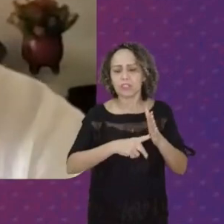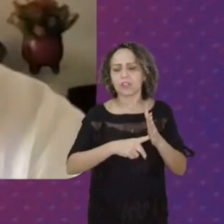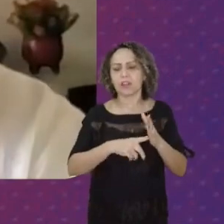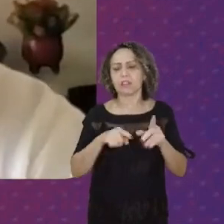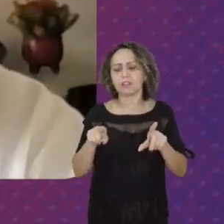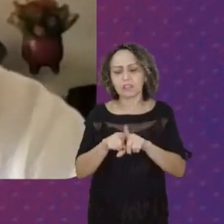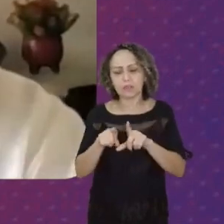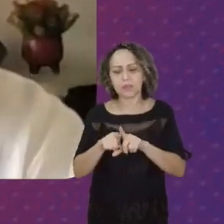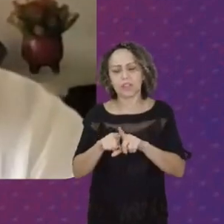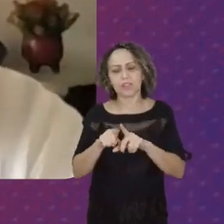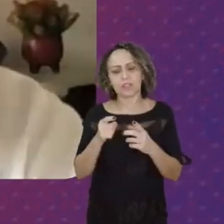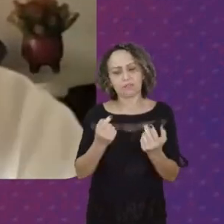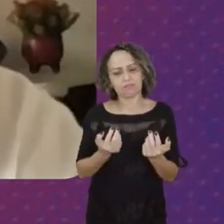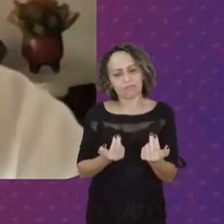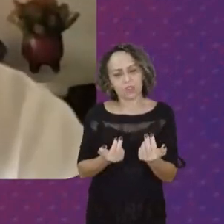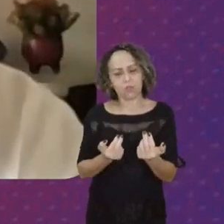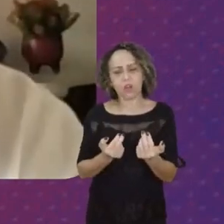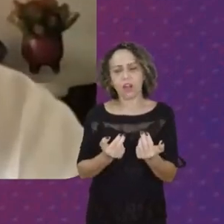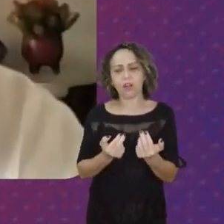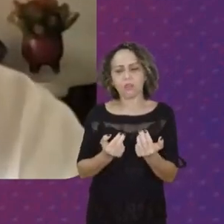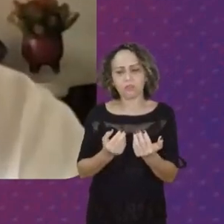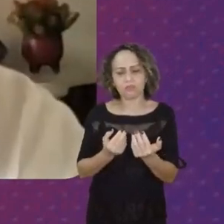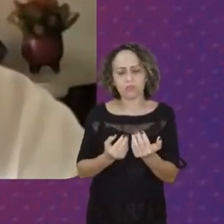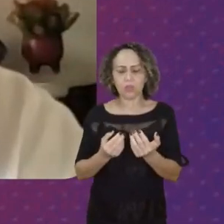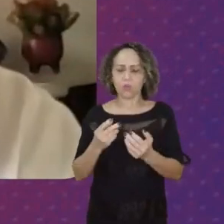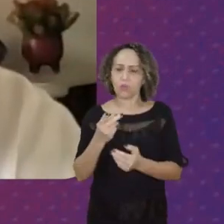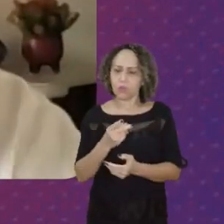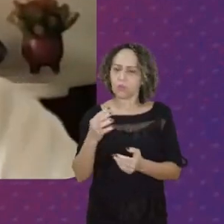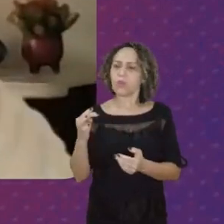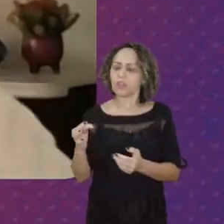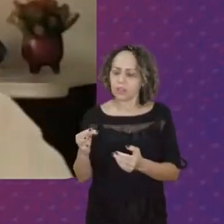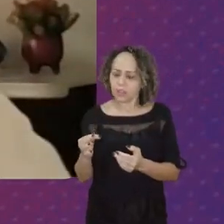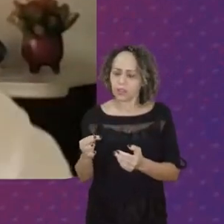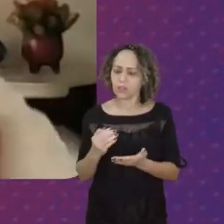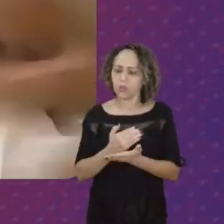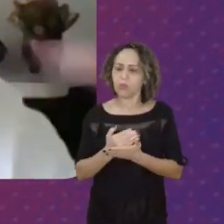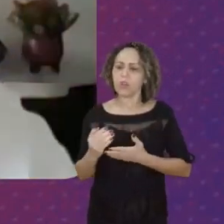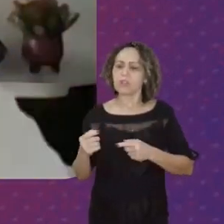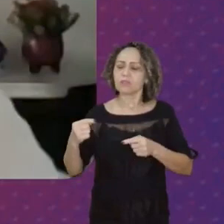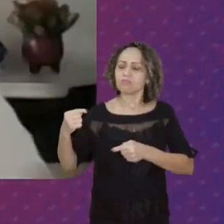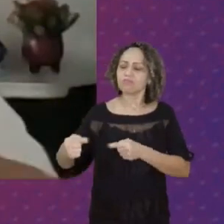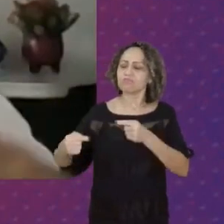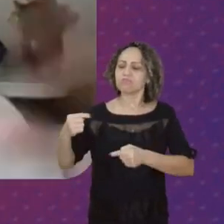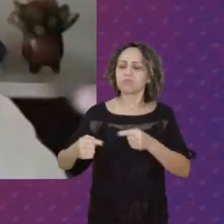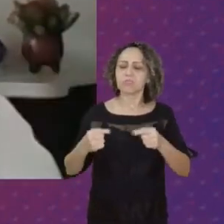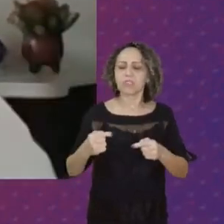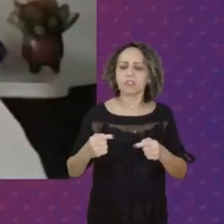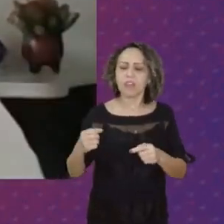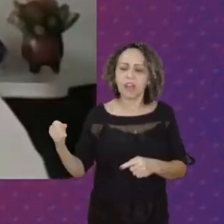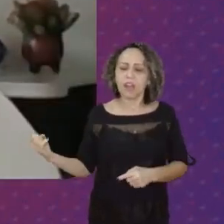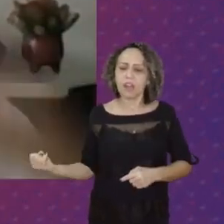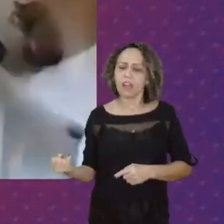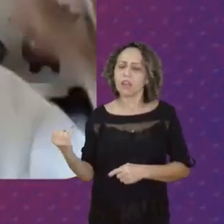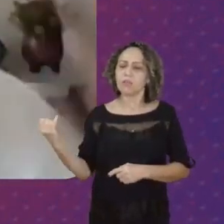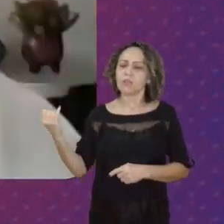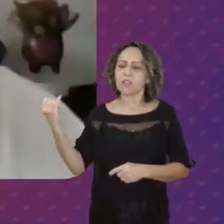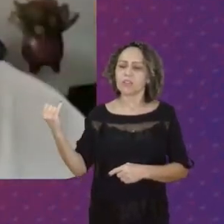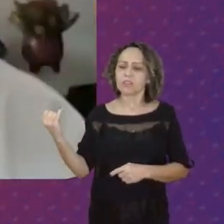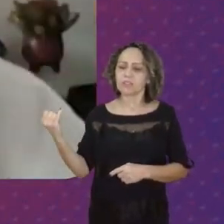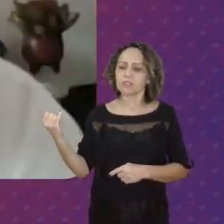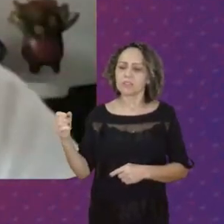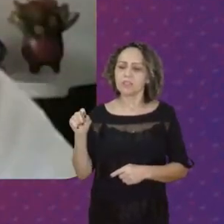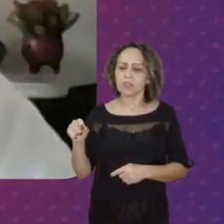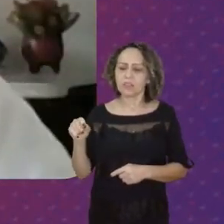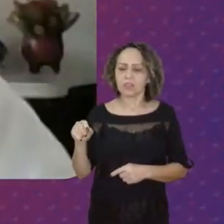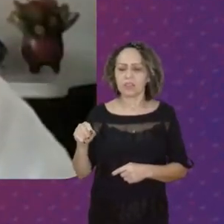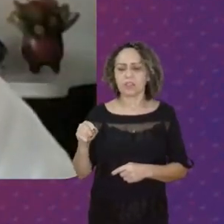próprio Partido dos Trabalhadores, começa também a fazer essa discussão da importância da política